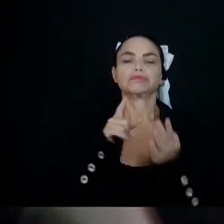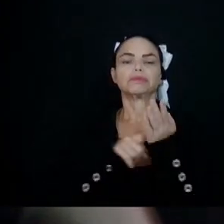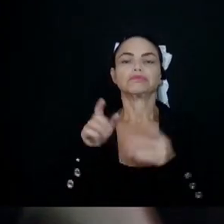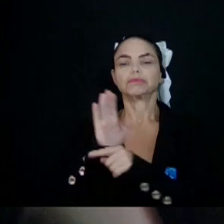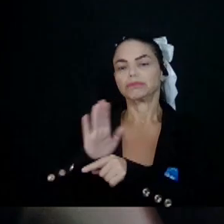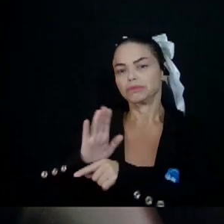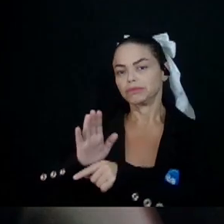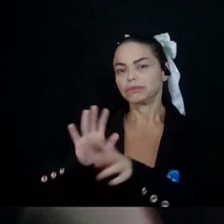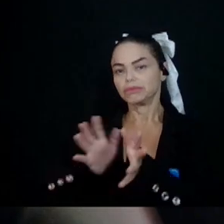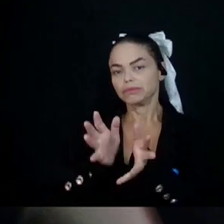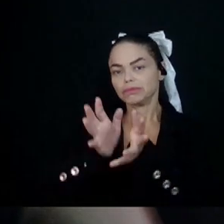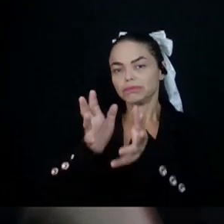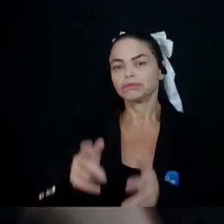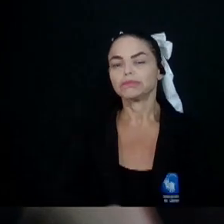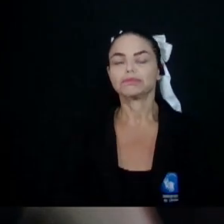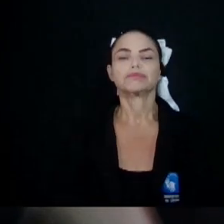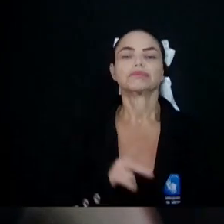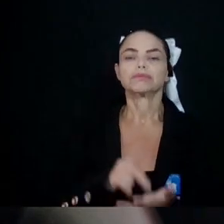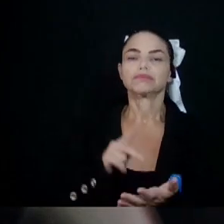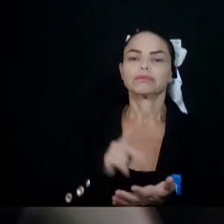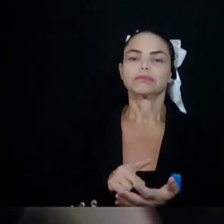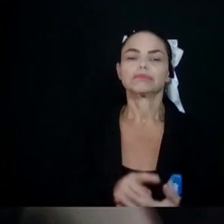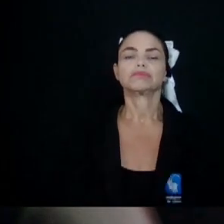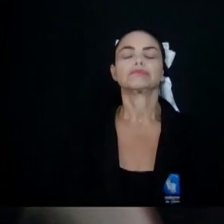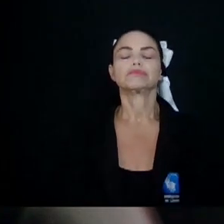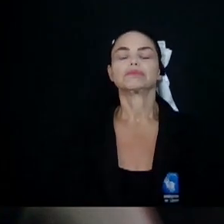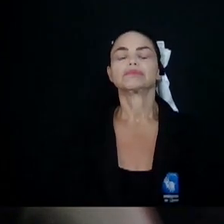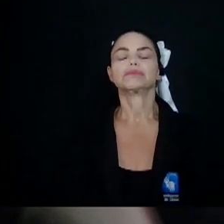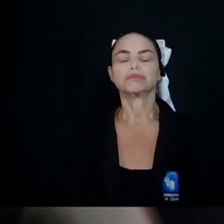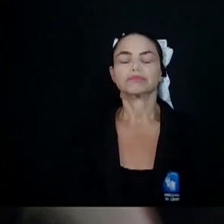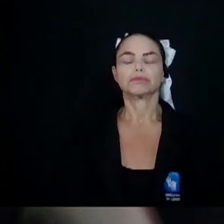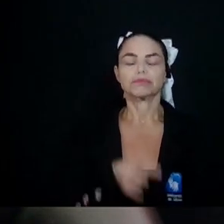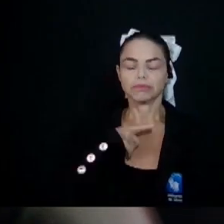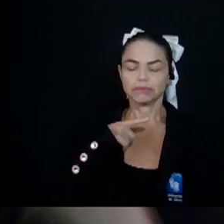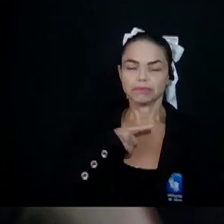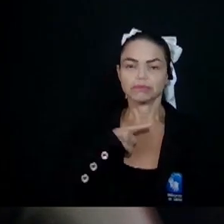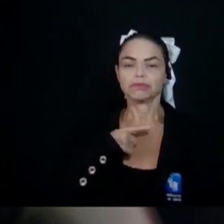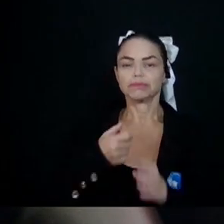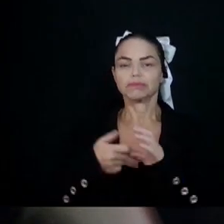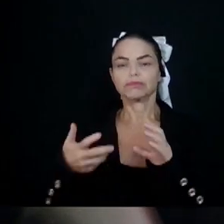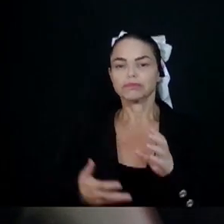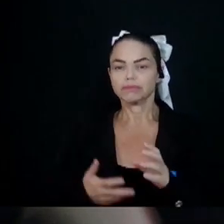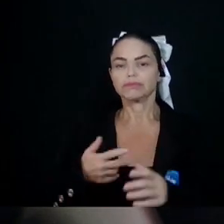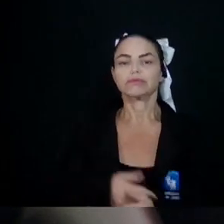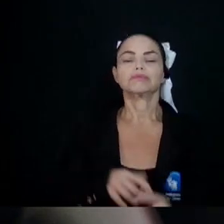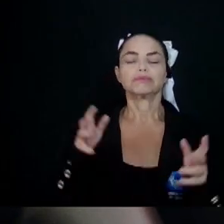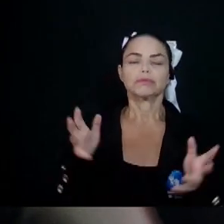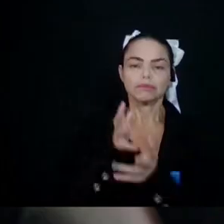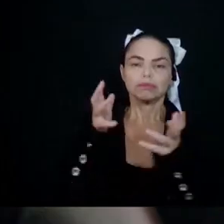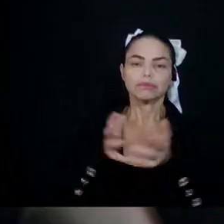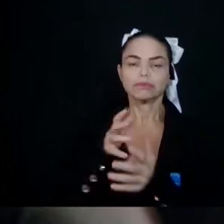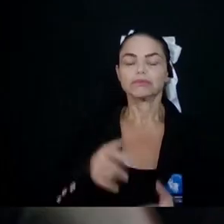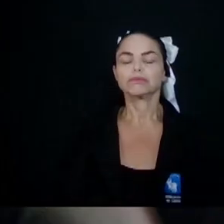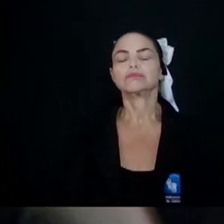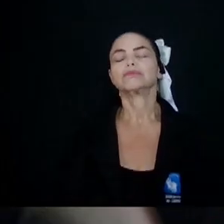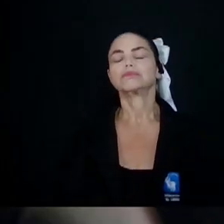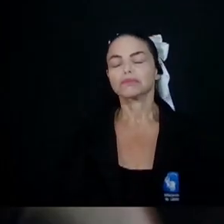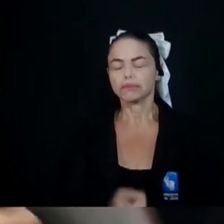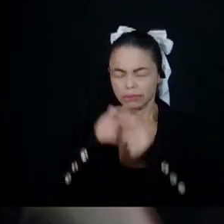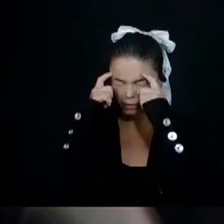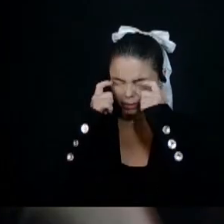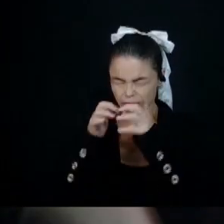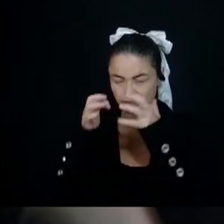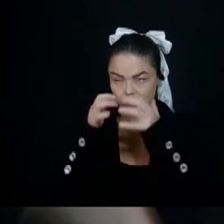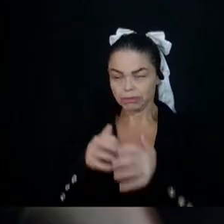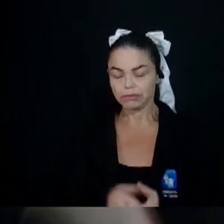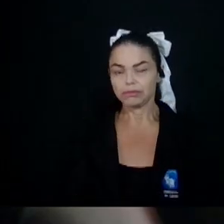estímulos, na verdade, eles têm conteúdo de autoestímulo, e isso superestimula o cérebro da criança e